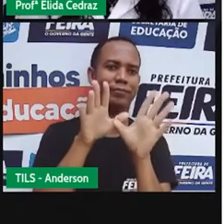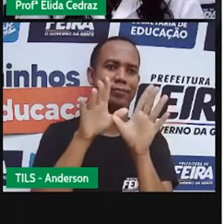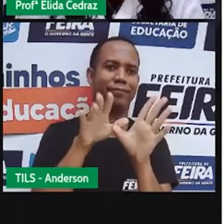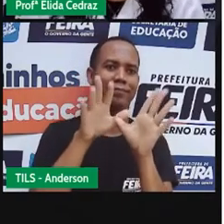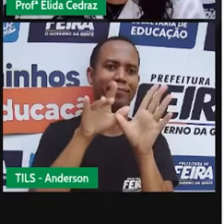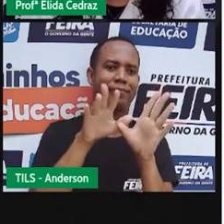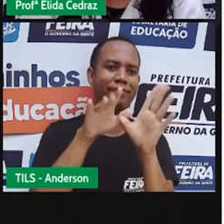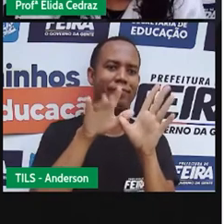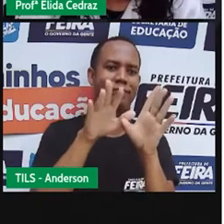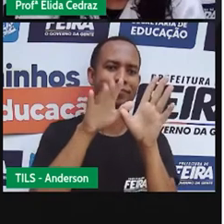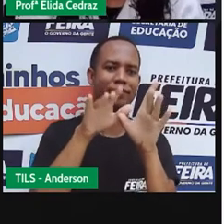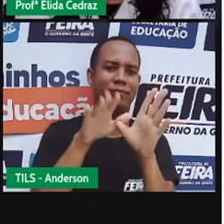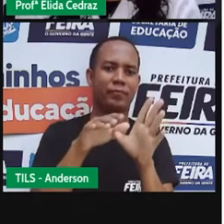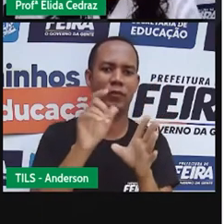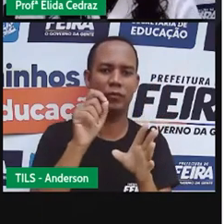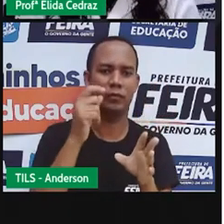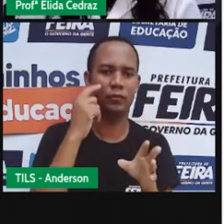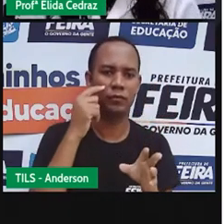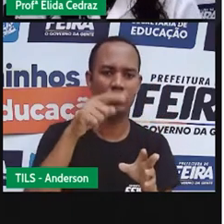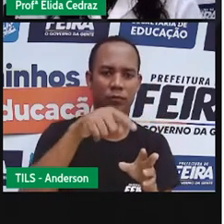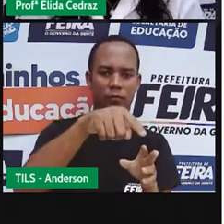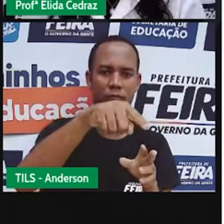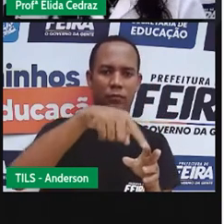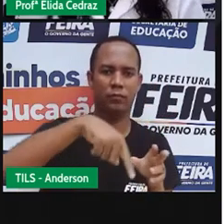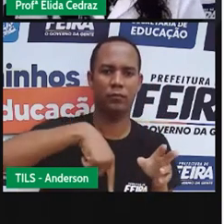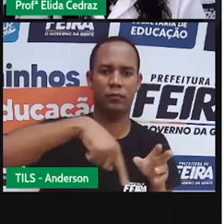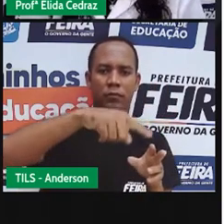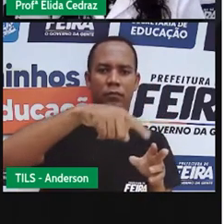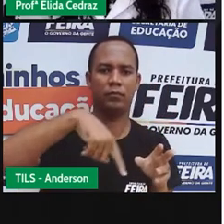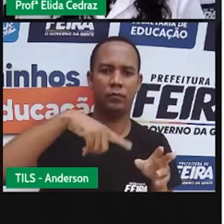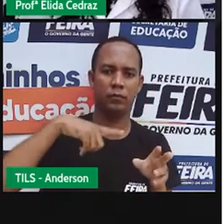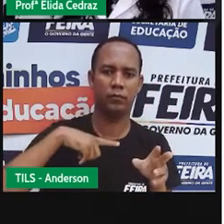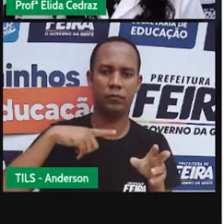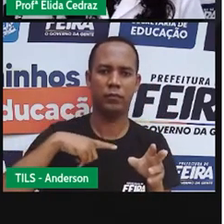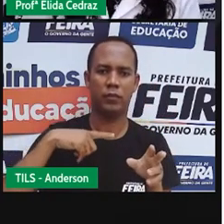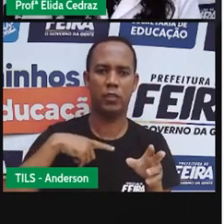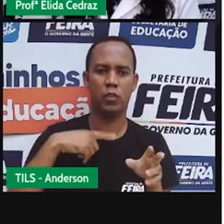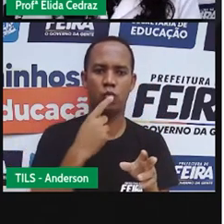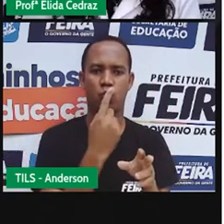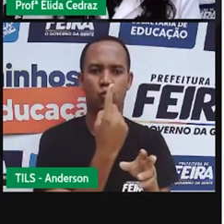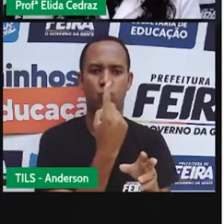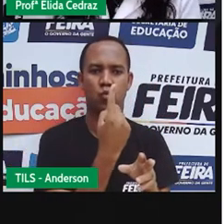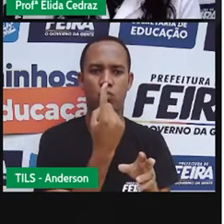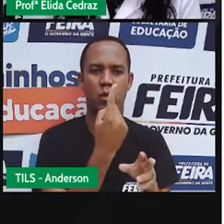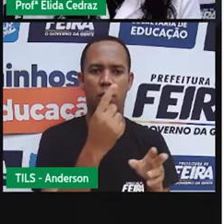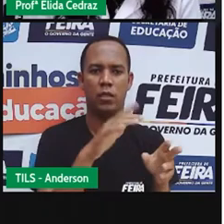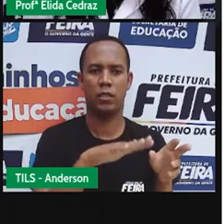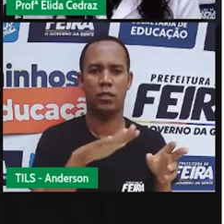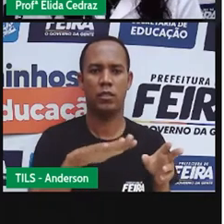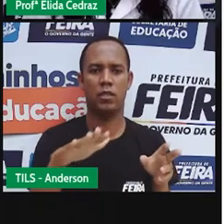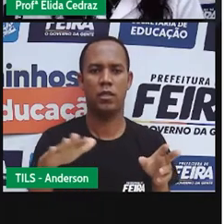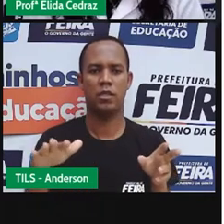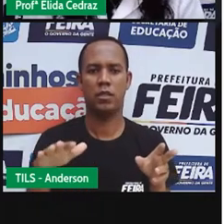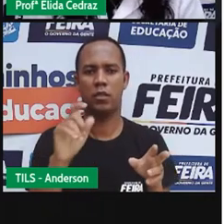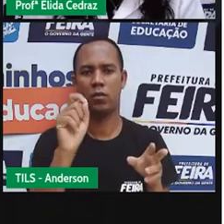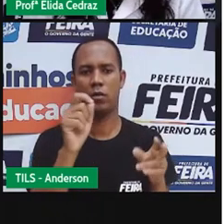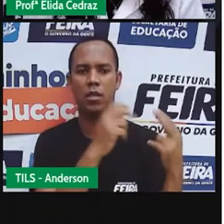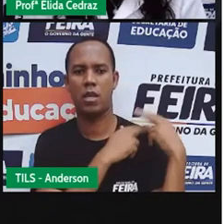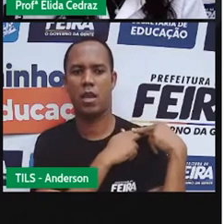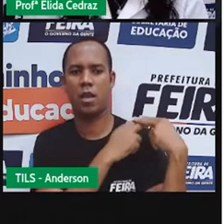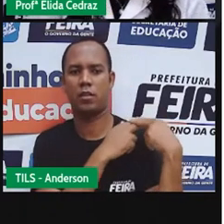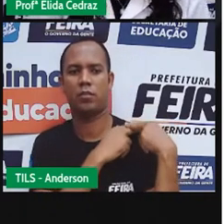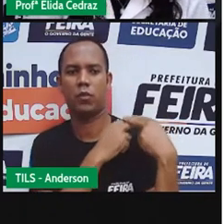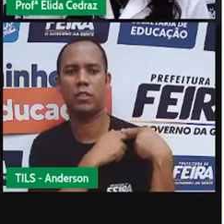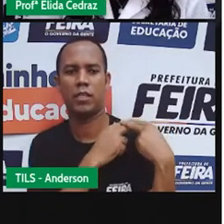Você vai perceber que tem uns riscos no chão. Tem uma criança maior, ele é o